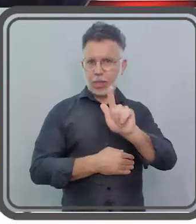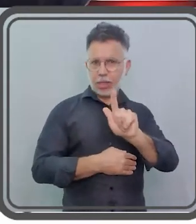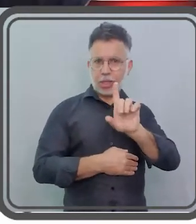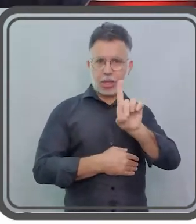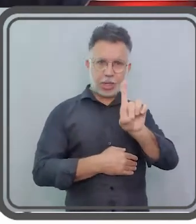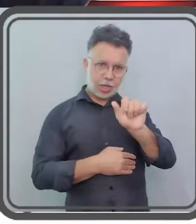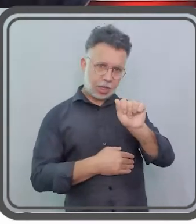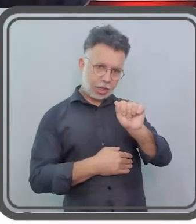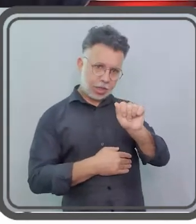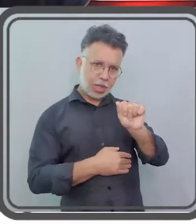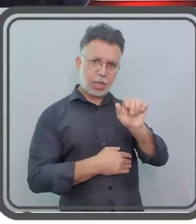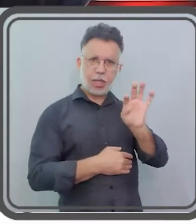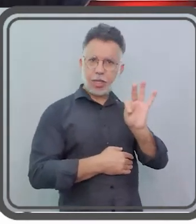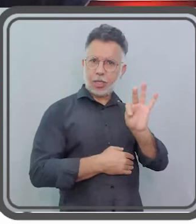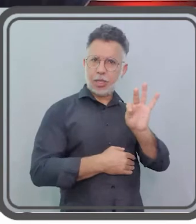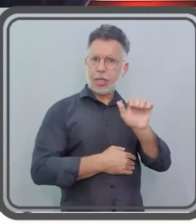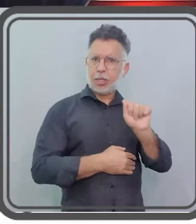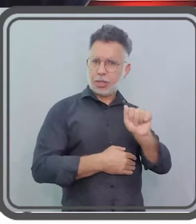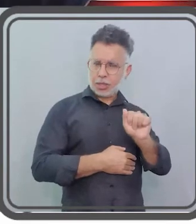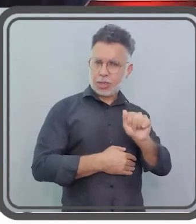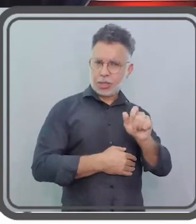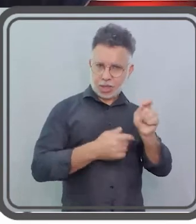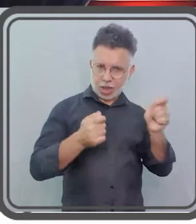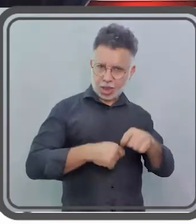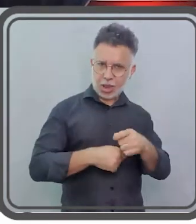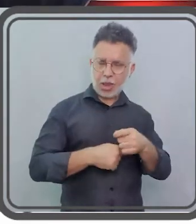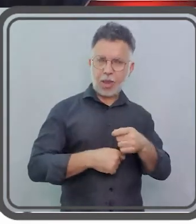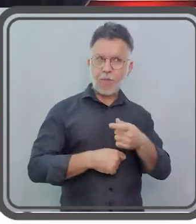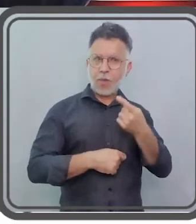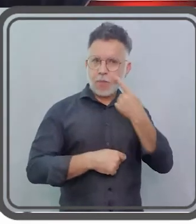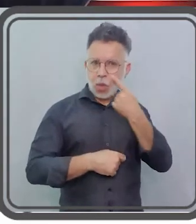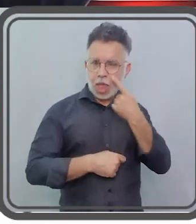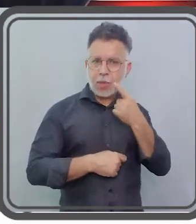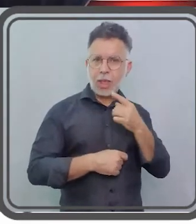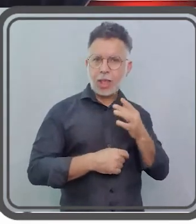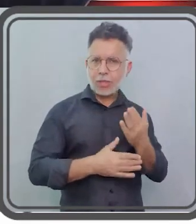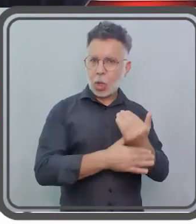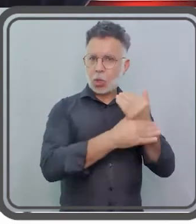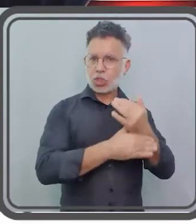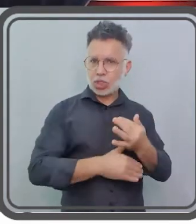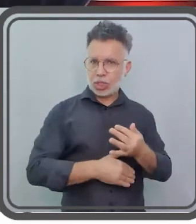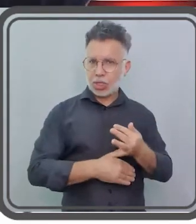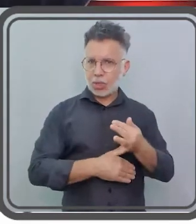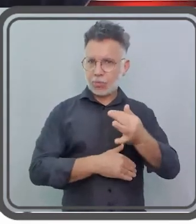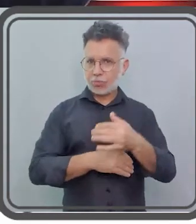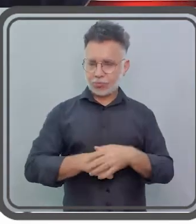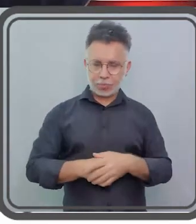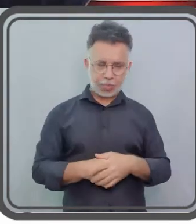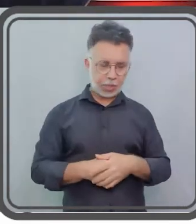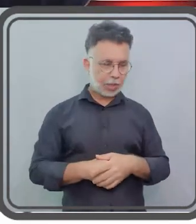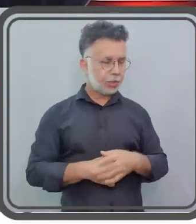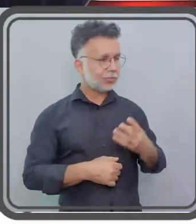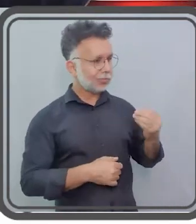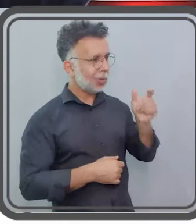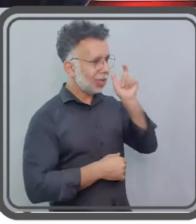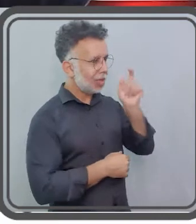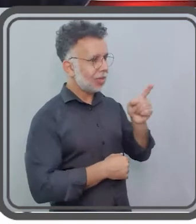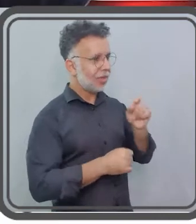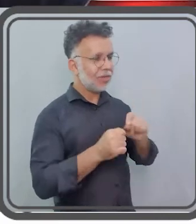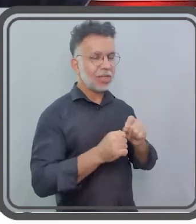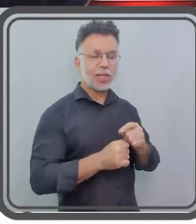Vamos olhar um pouquinho para as tecnologias do amanhã nesse mercado. É muito interessante que você fez esse comentário,